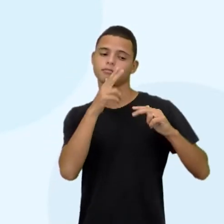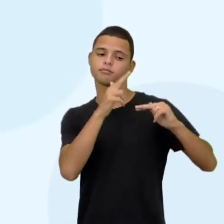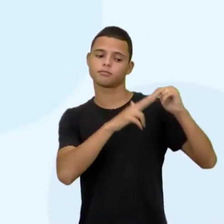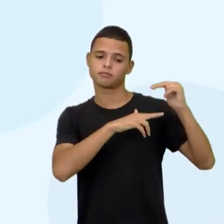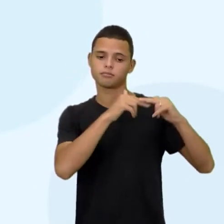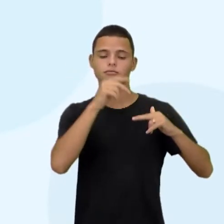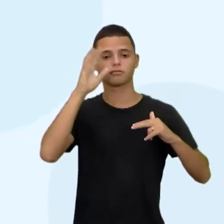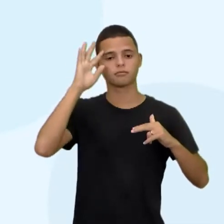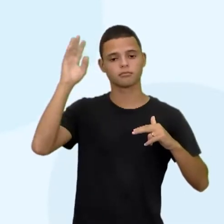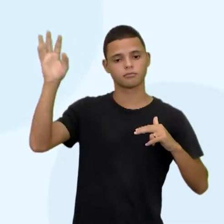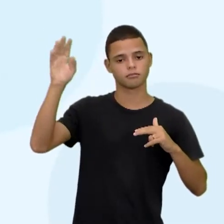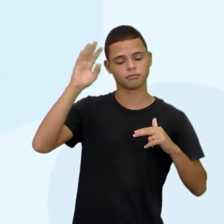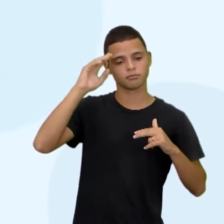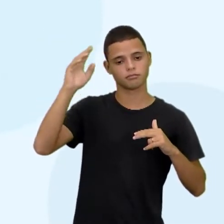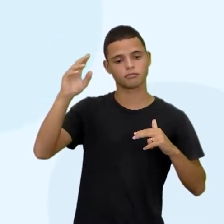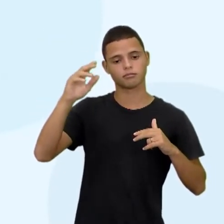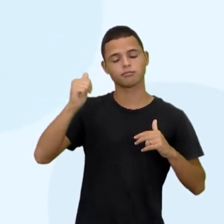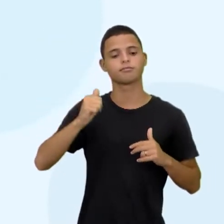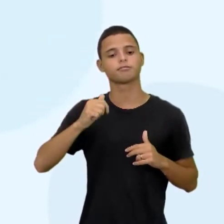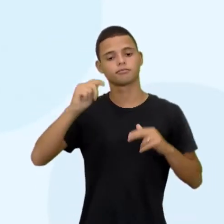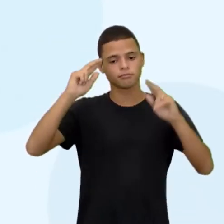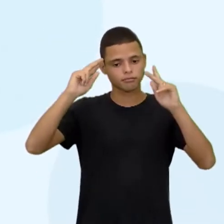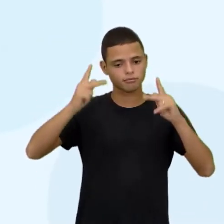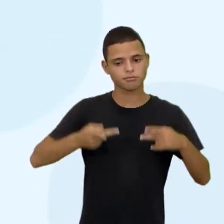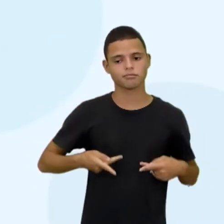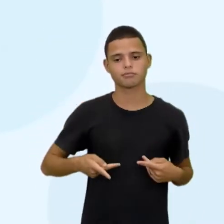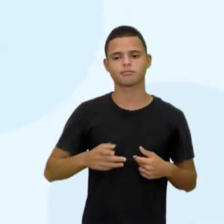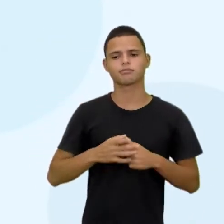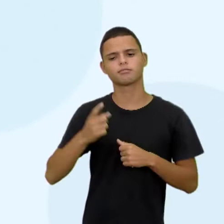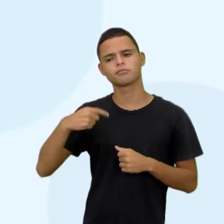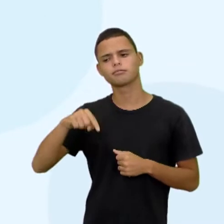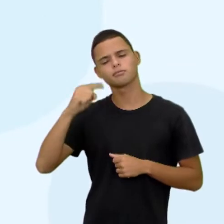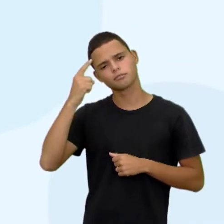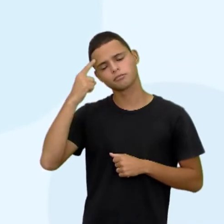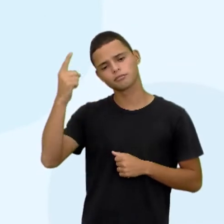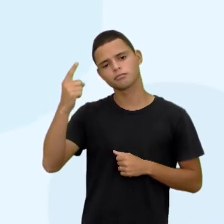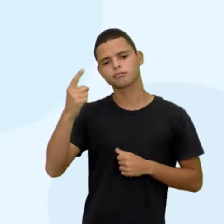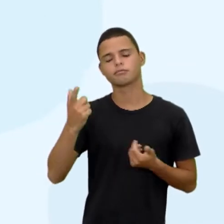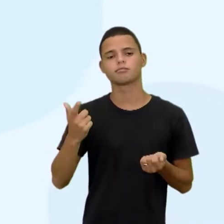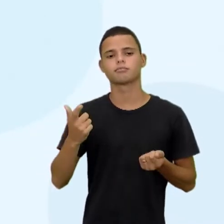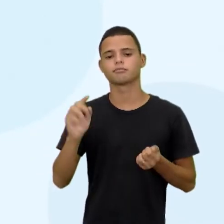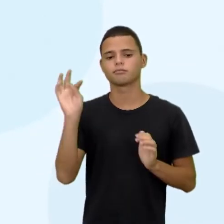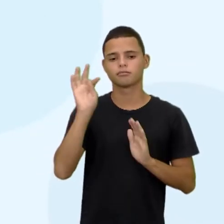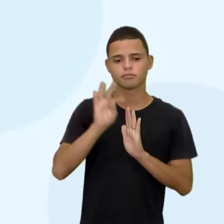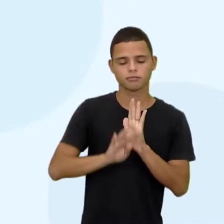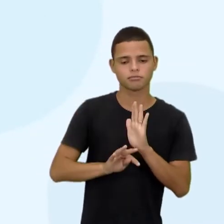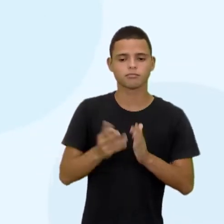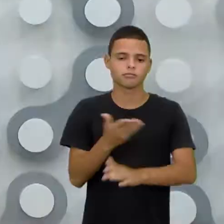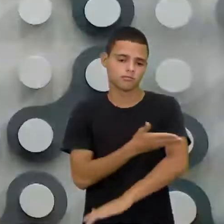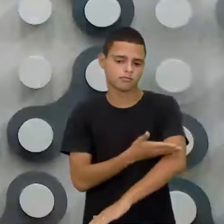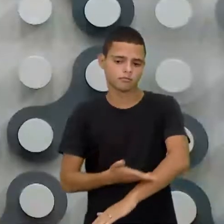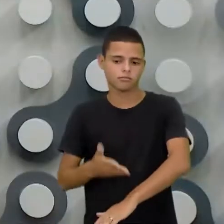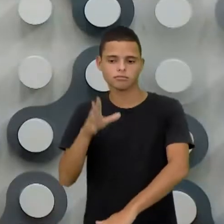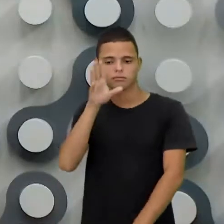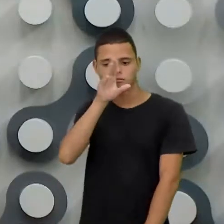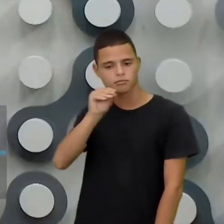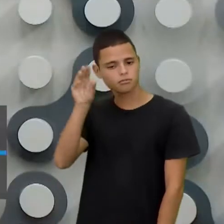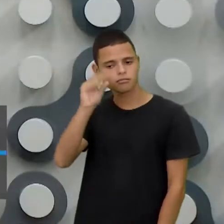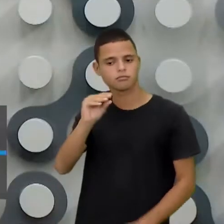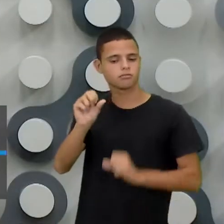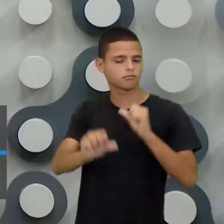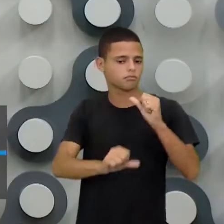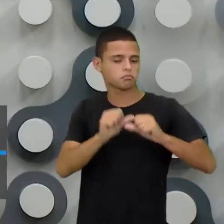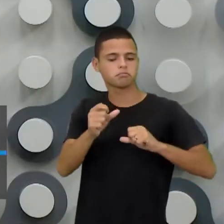o pensamento humano, né? Se a gente for pensar aí nos textos de tradição oral, né, eles foram se modificando. Por